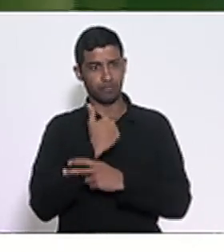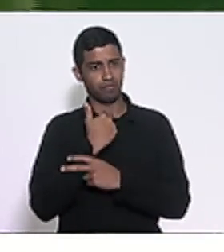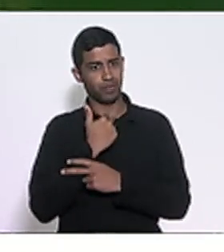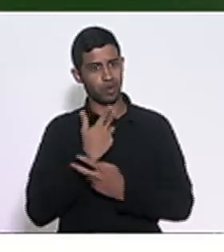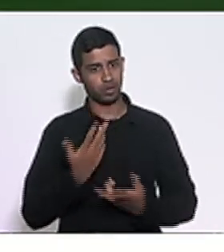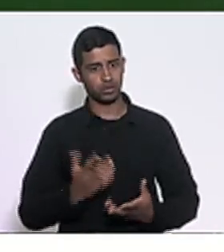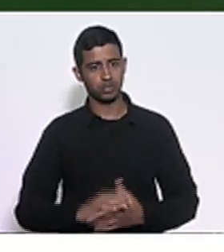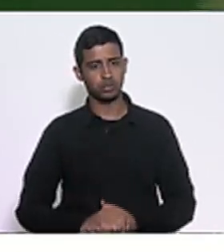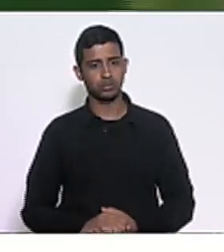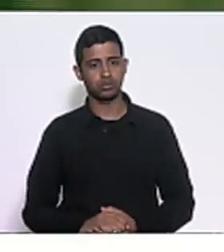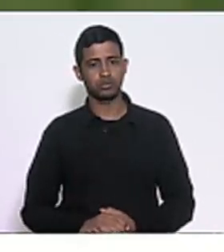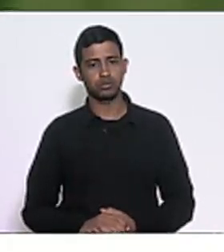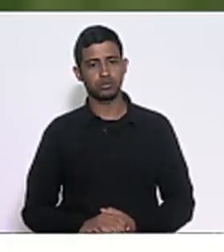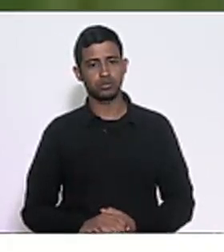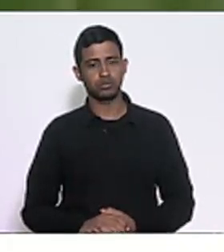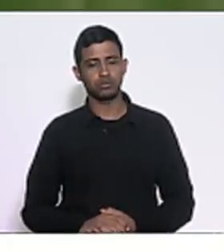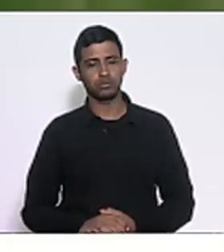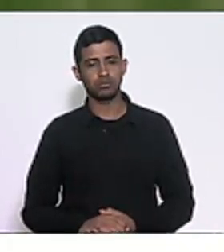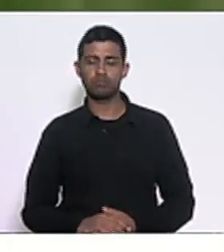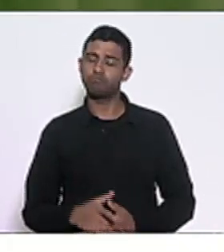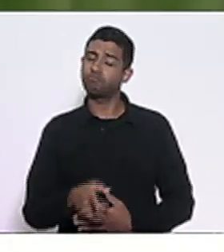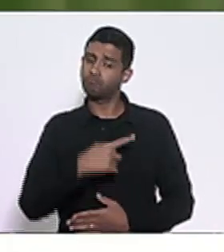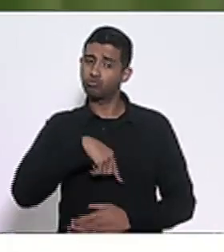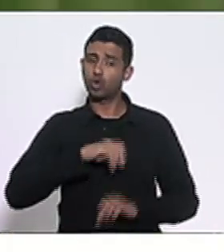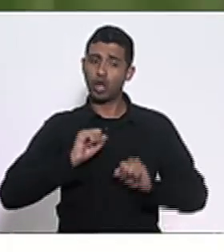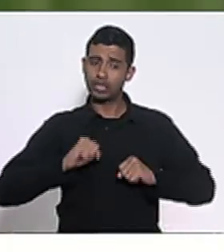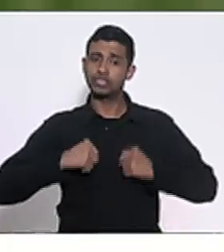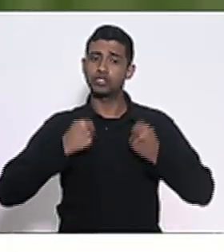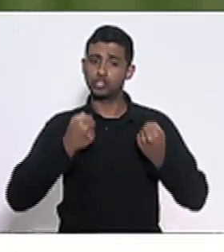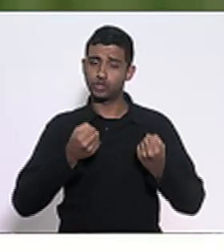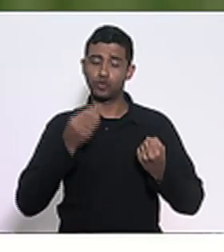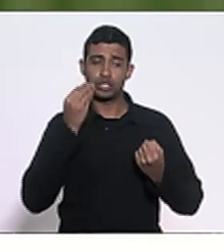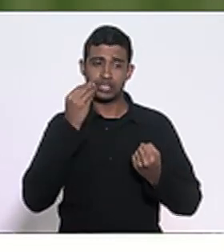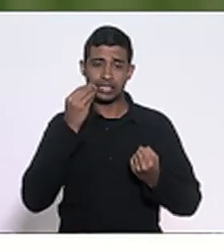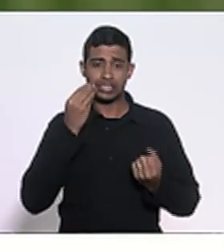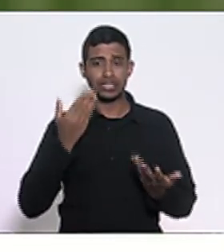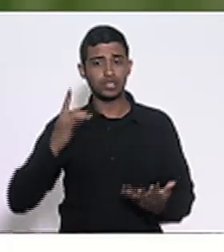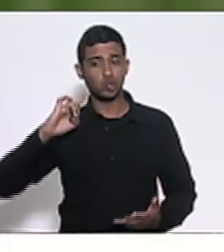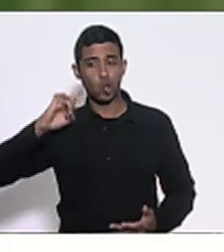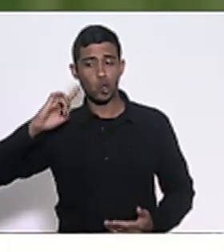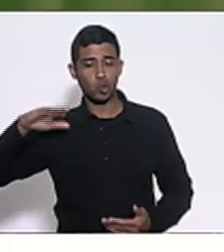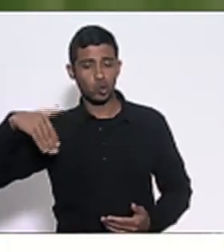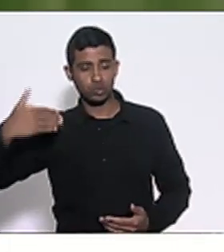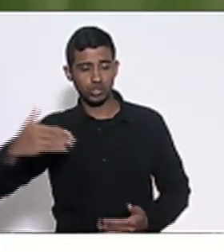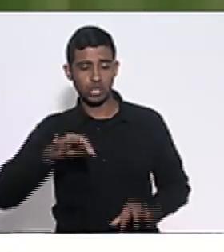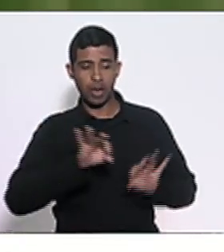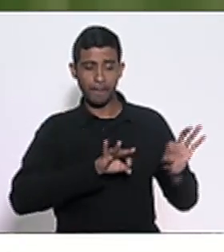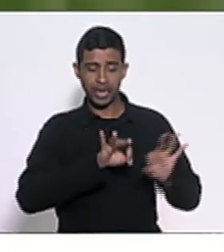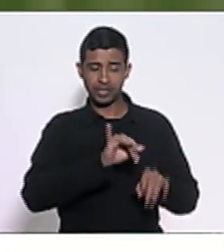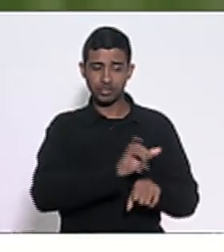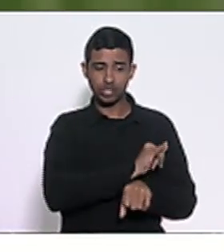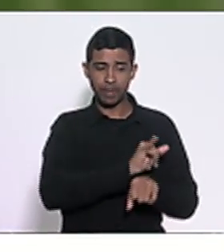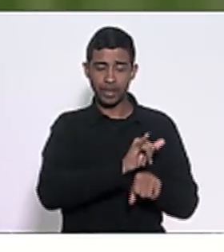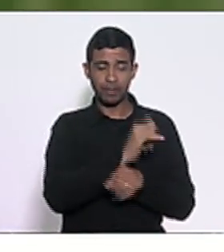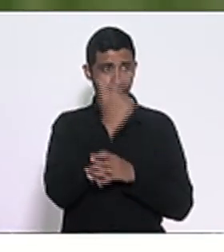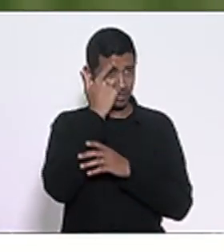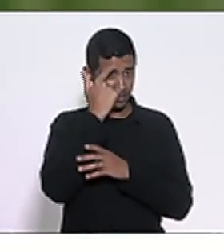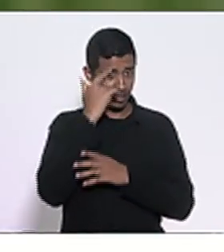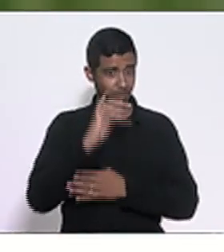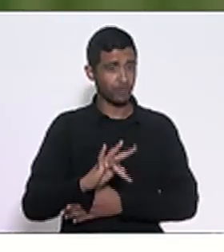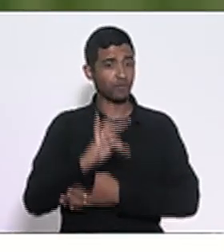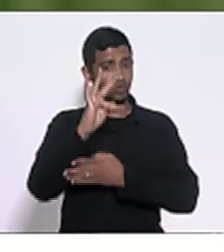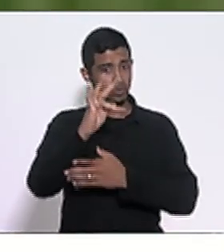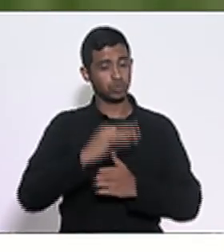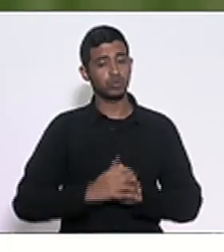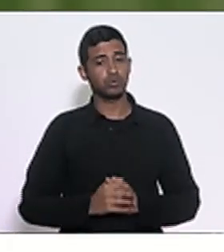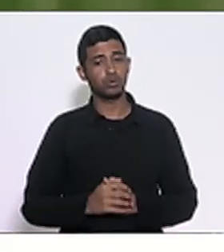Então, na medida do possível, a gente está tentando conciliar o dia a dia com um planejamento estratégico para o futuro, para os longos prazos. Como